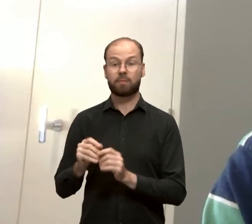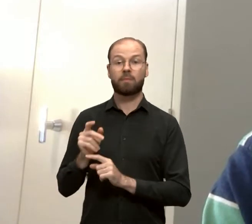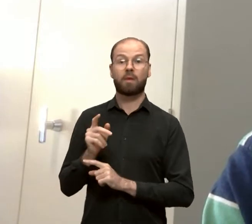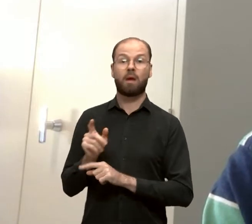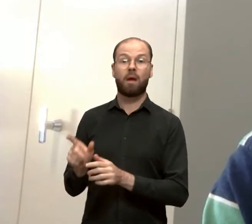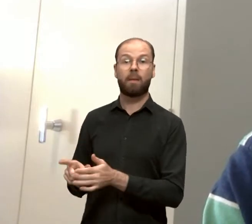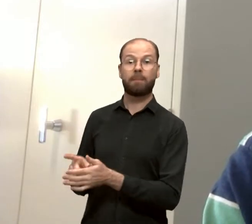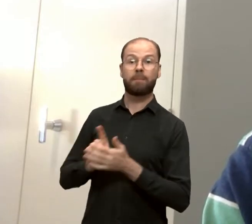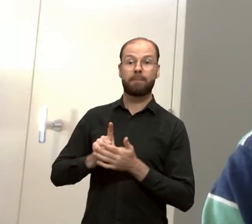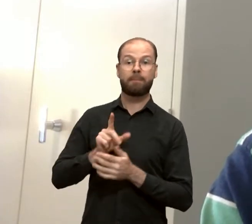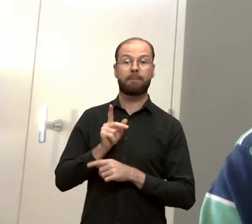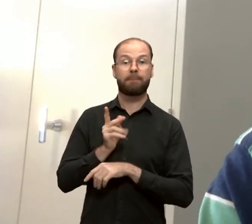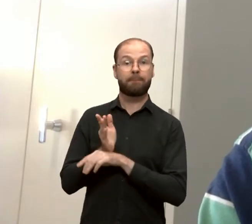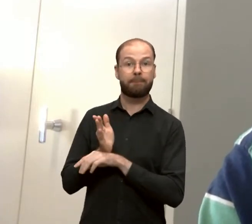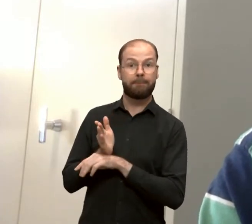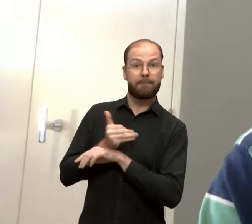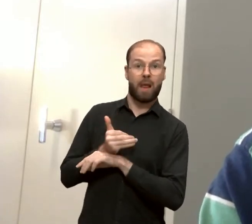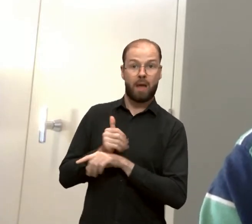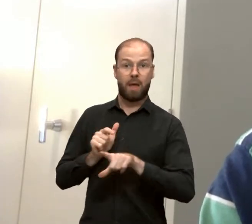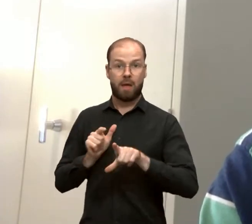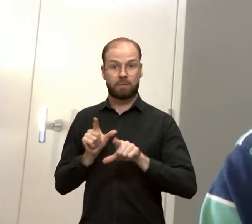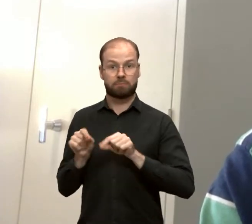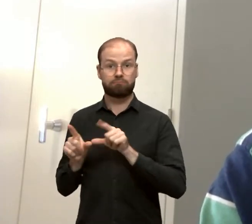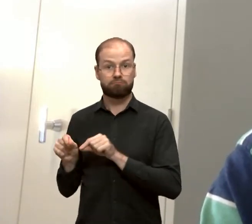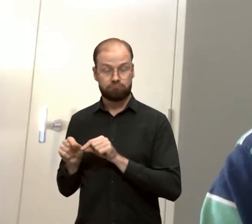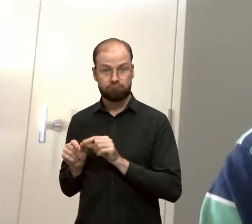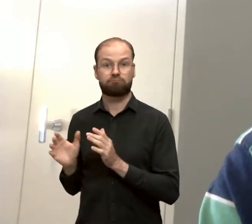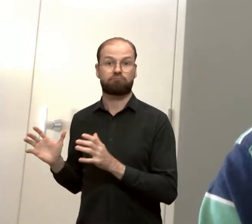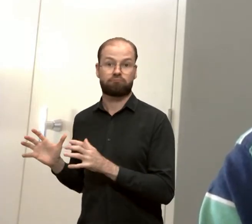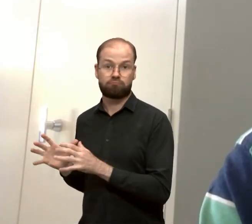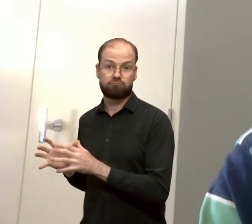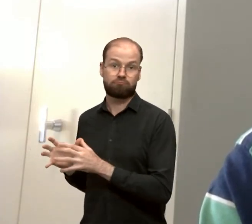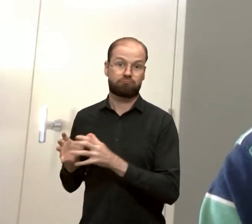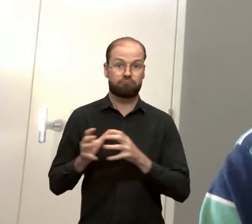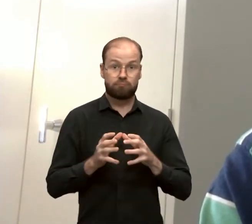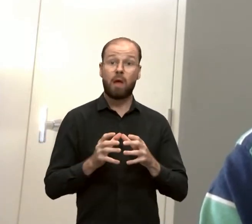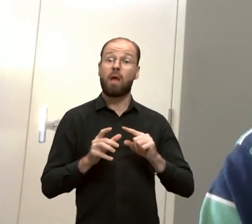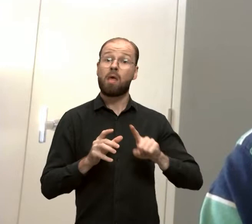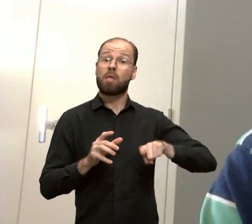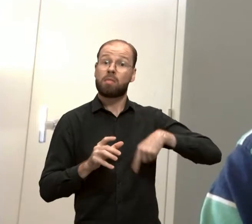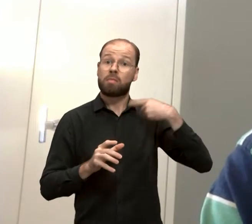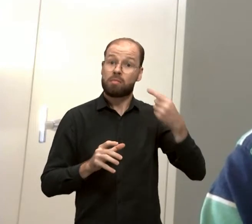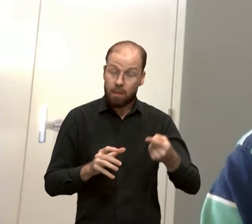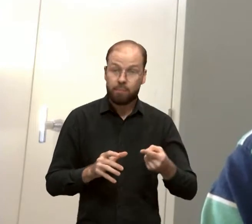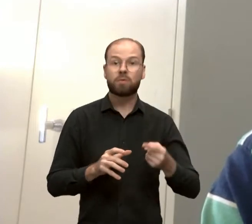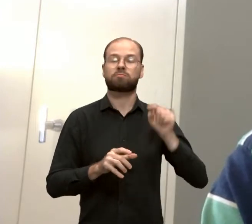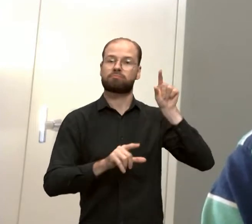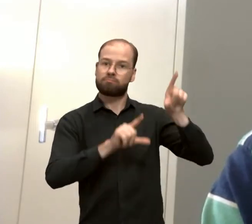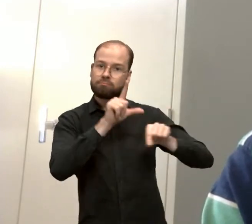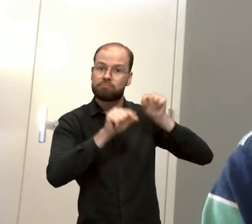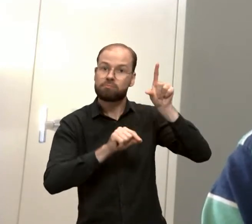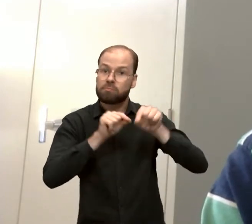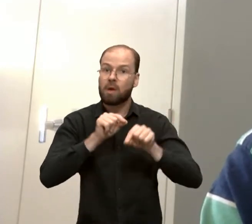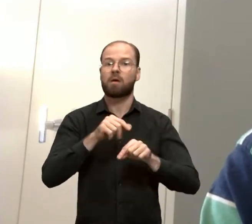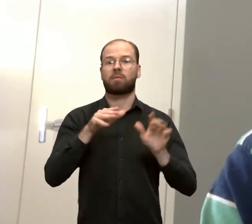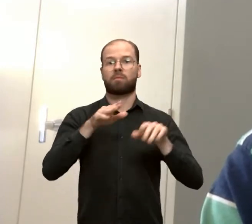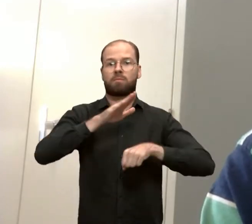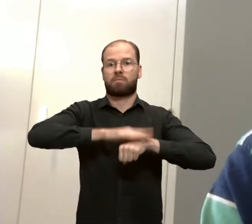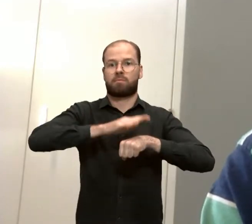pré-seleção dos estudantes, e posteriormente concluído nas instituições